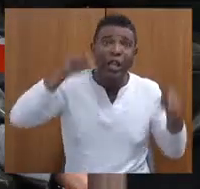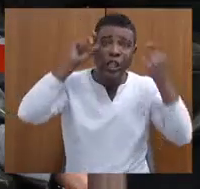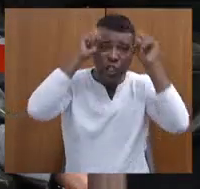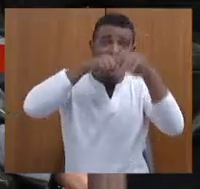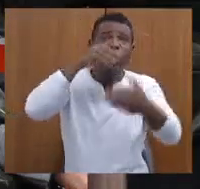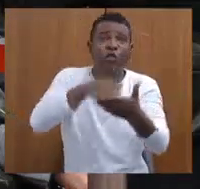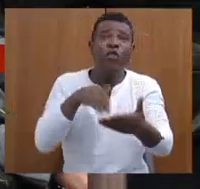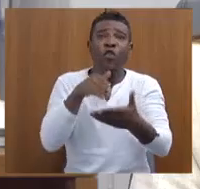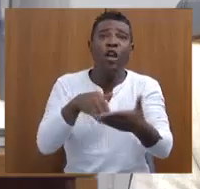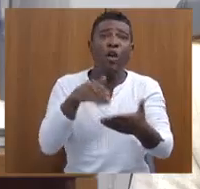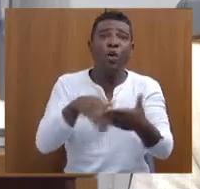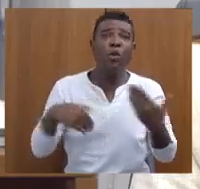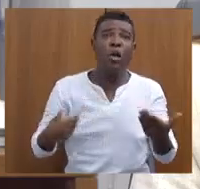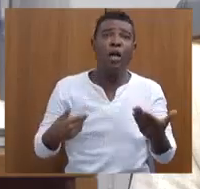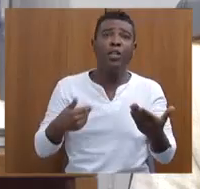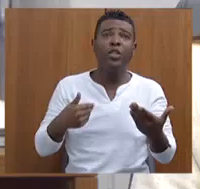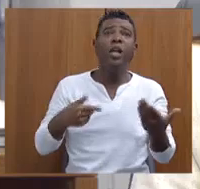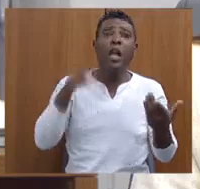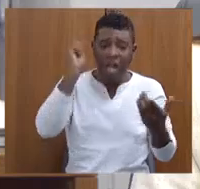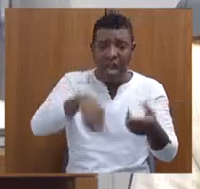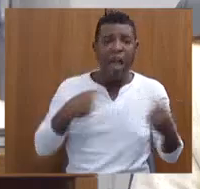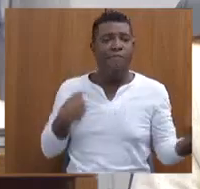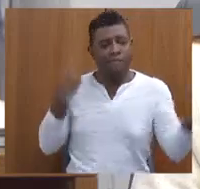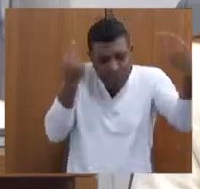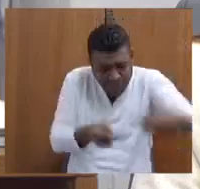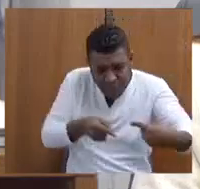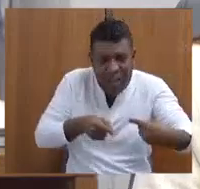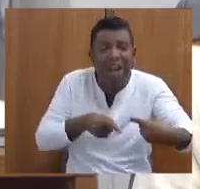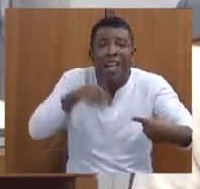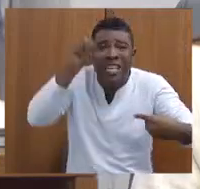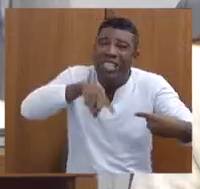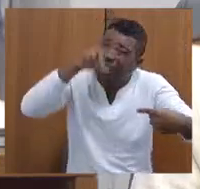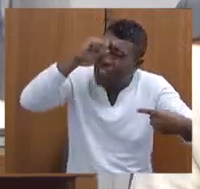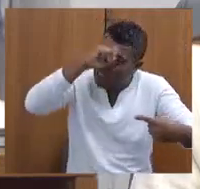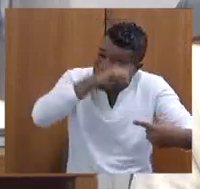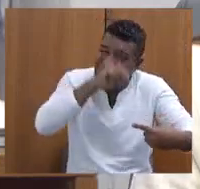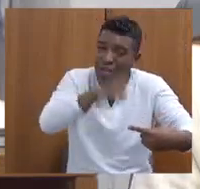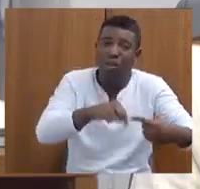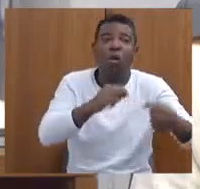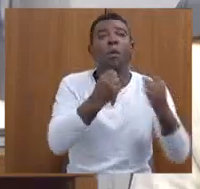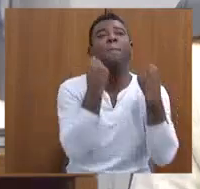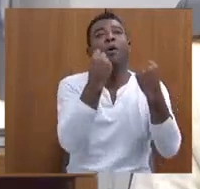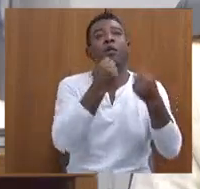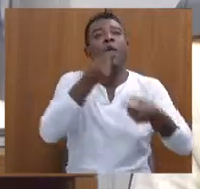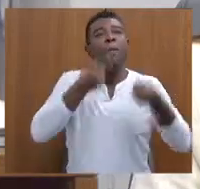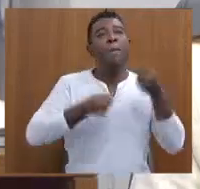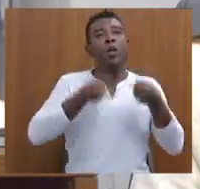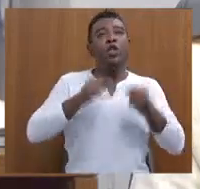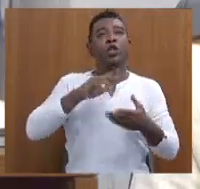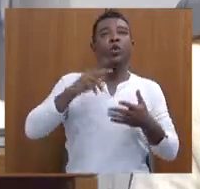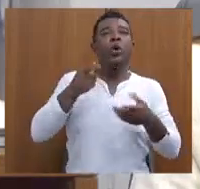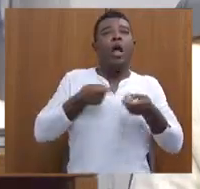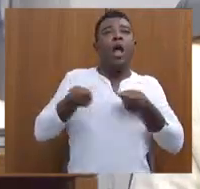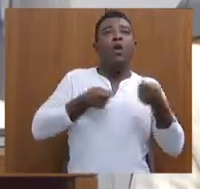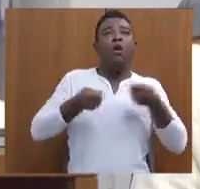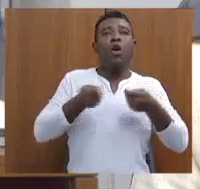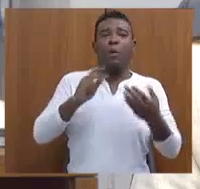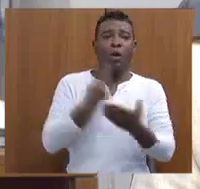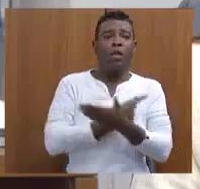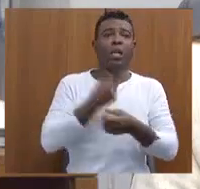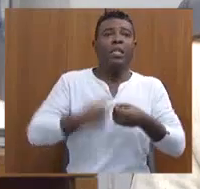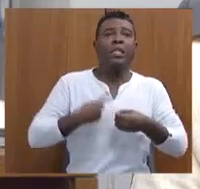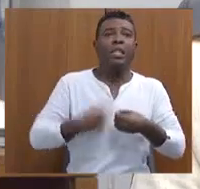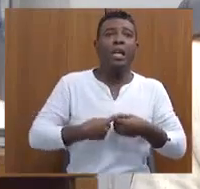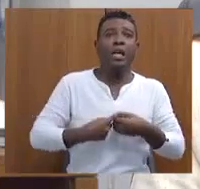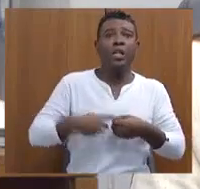é uma vida de enfrentamentos cruéis em relação ao poder político econômico que se instala na cidade e que as prefeituras ficam